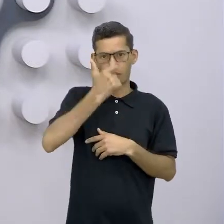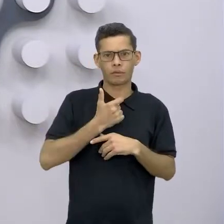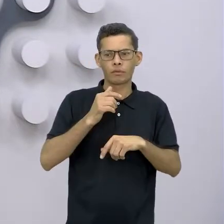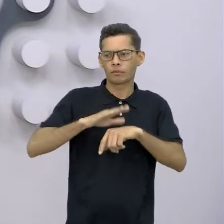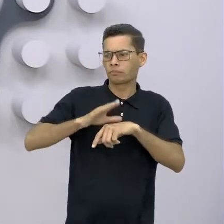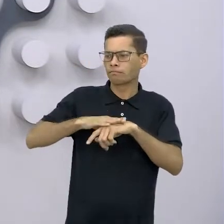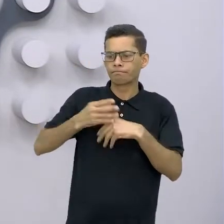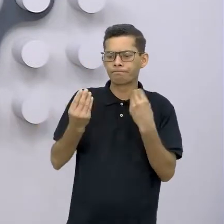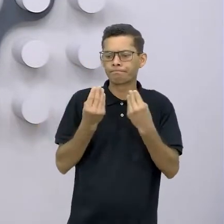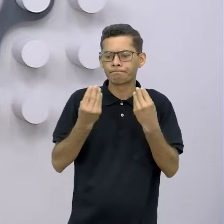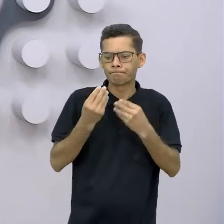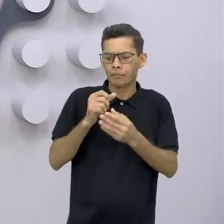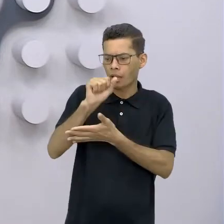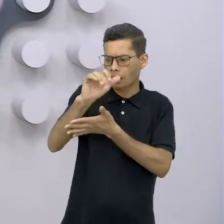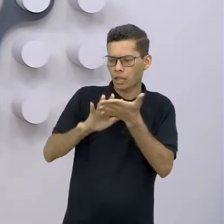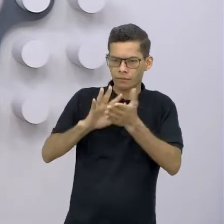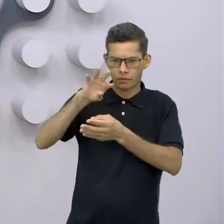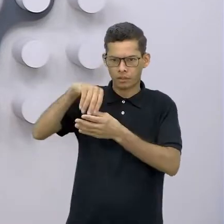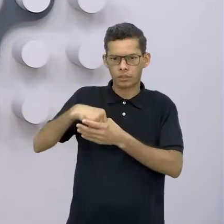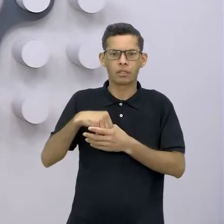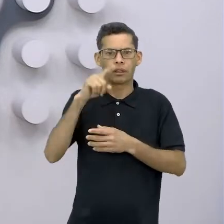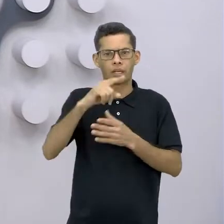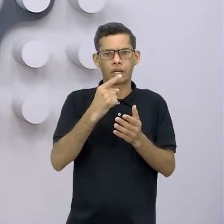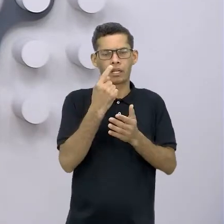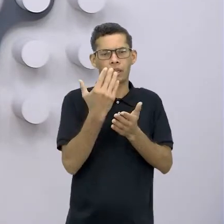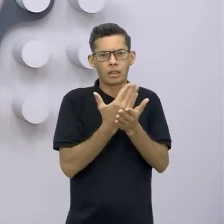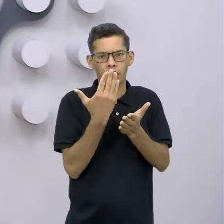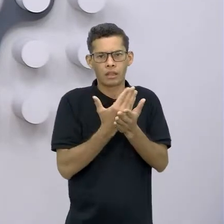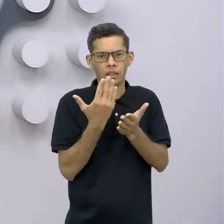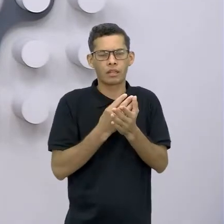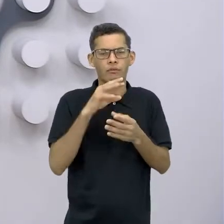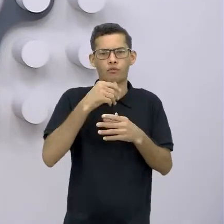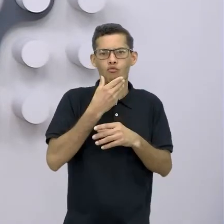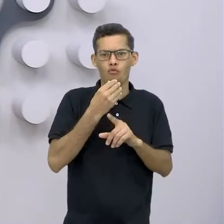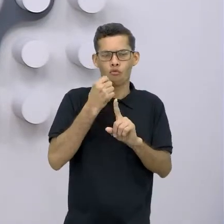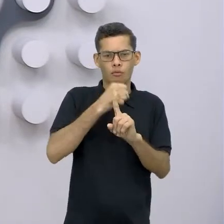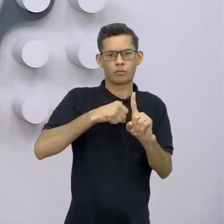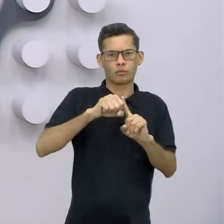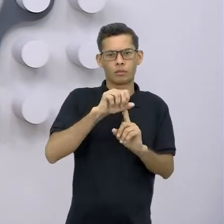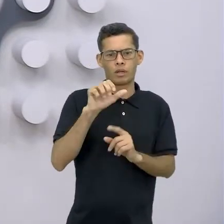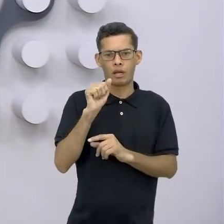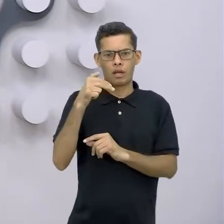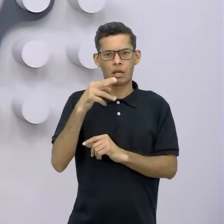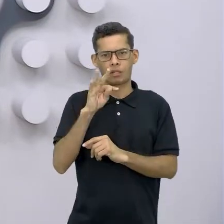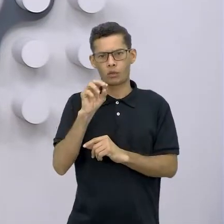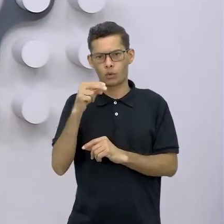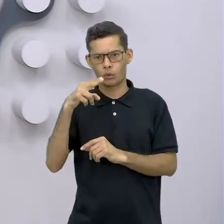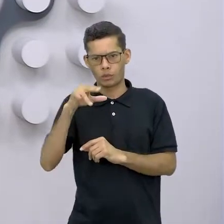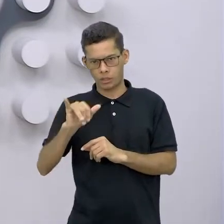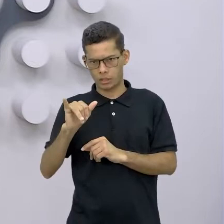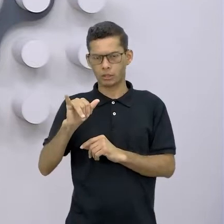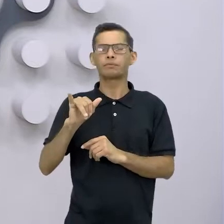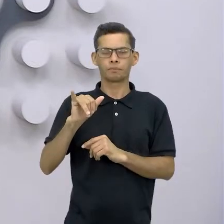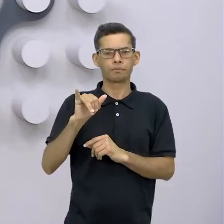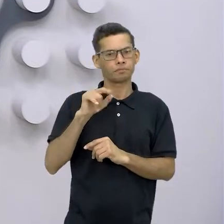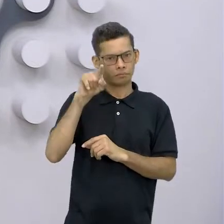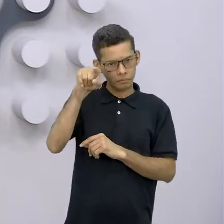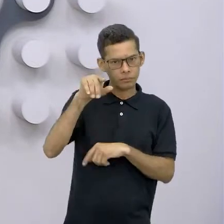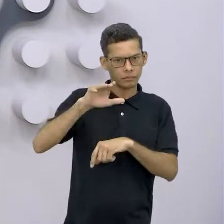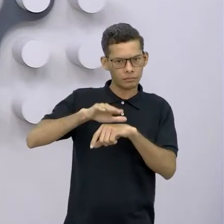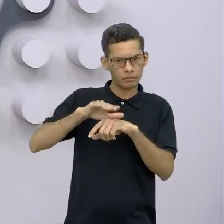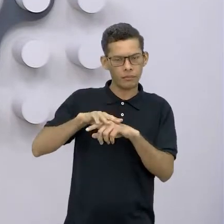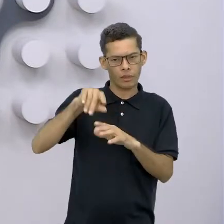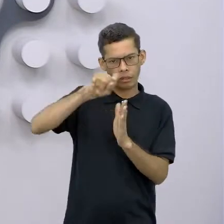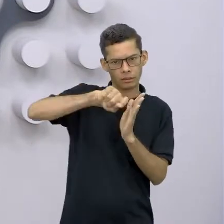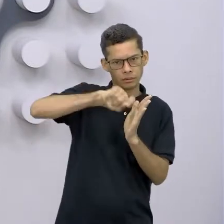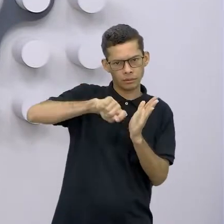baseando nessa atividade num livro que é do sociólogo inglês Anthony Giddens, que escreveu um livro para o